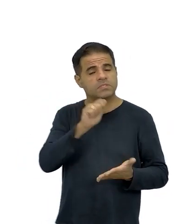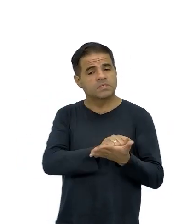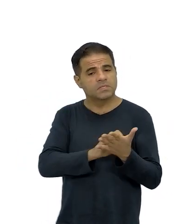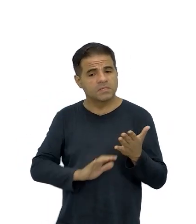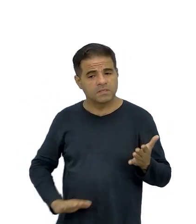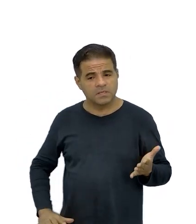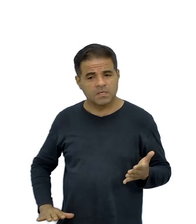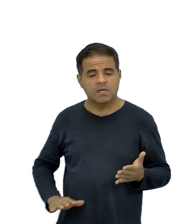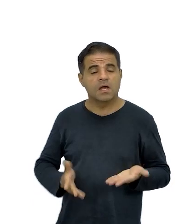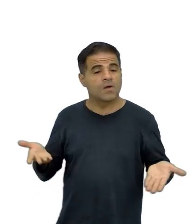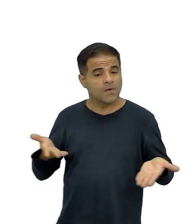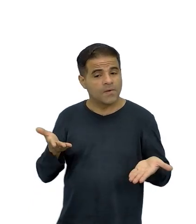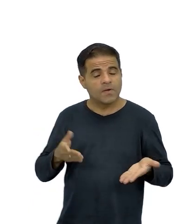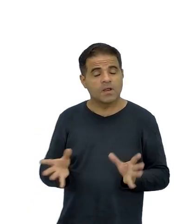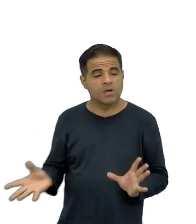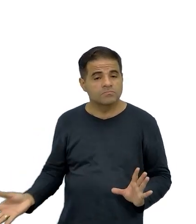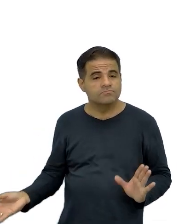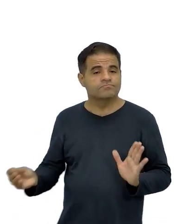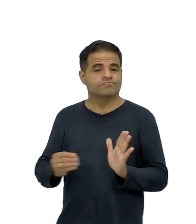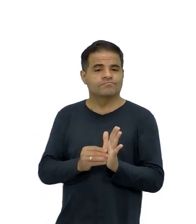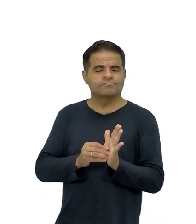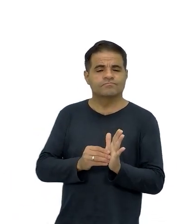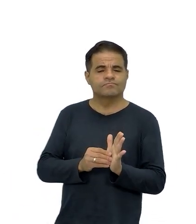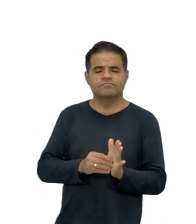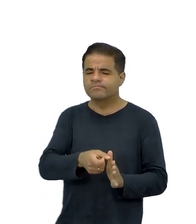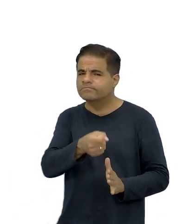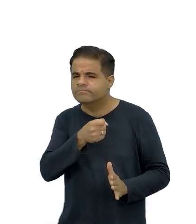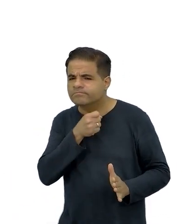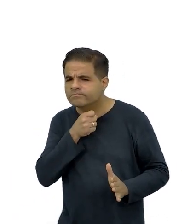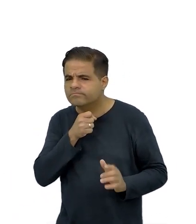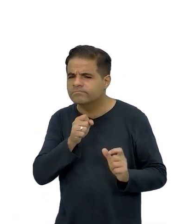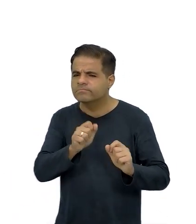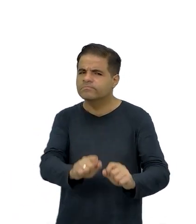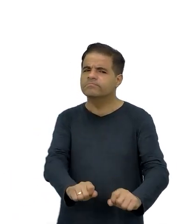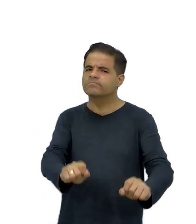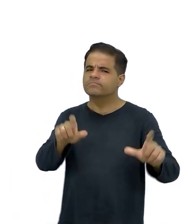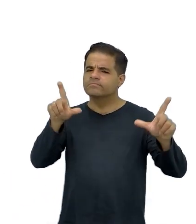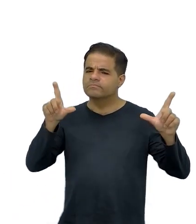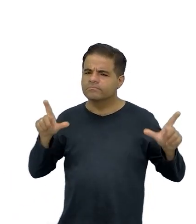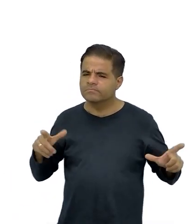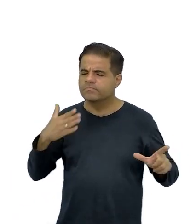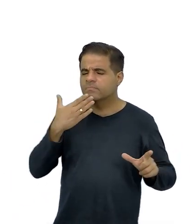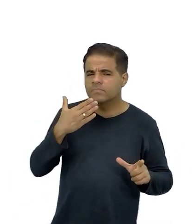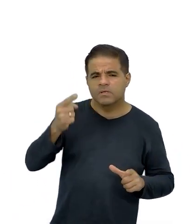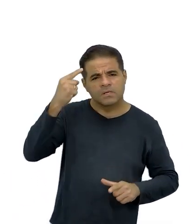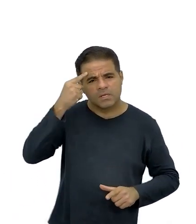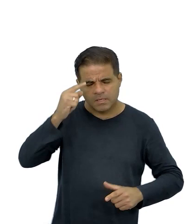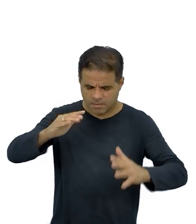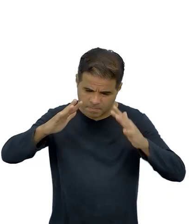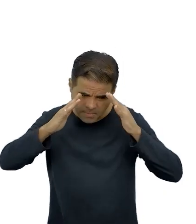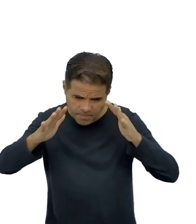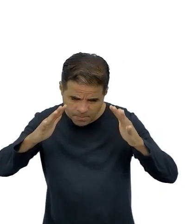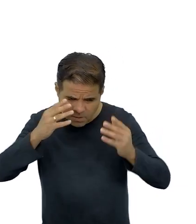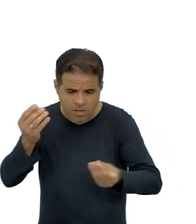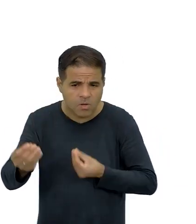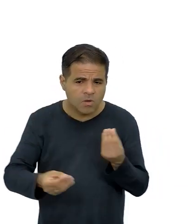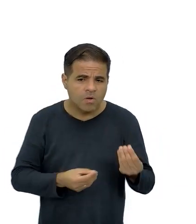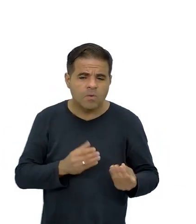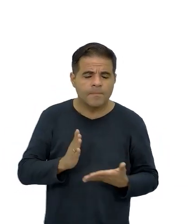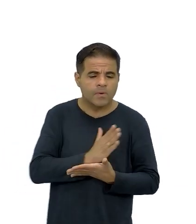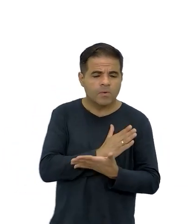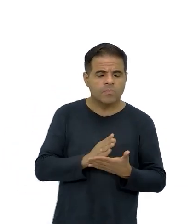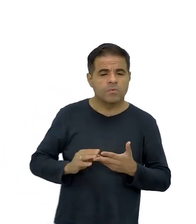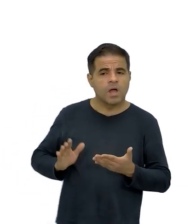atividades. Chegou a hora de colocarmos, né, uma lupa sobre elas e de refletirmos sobre como